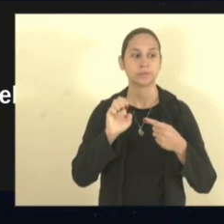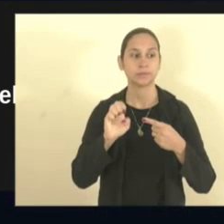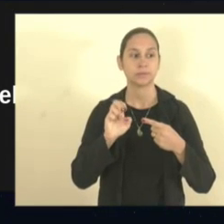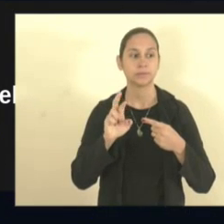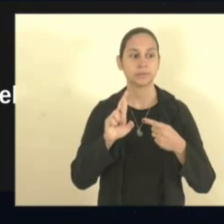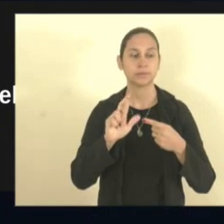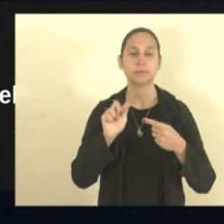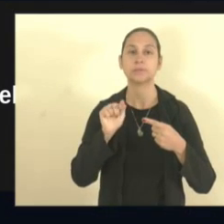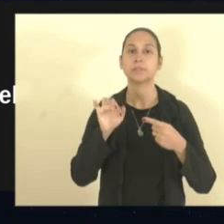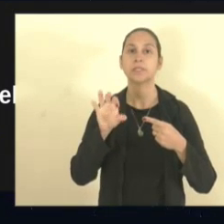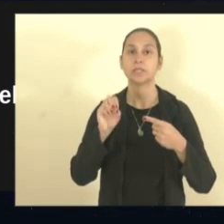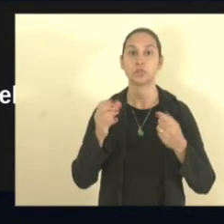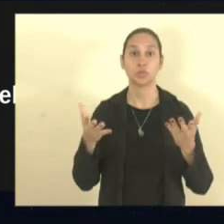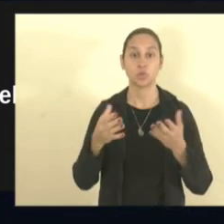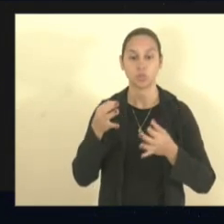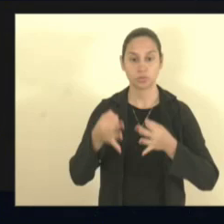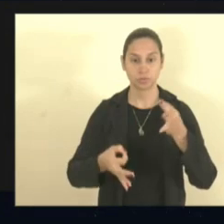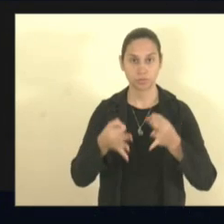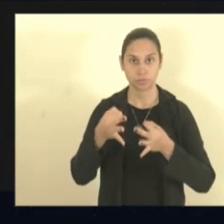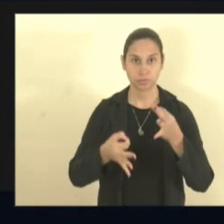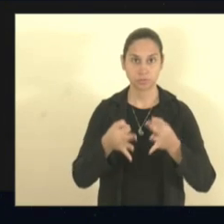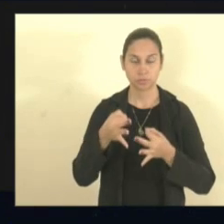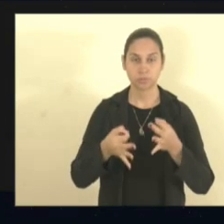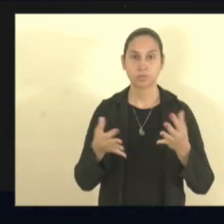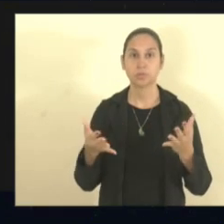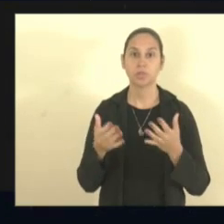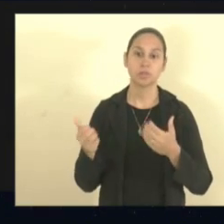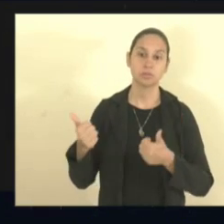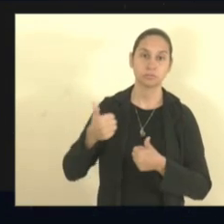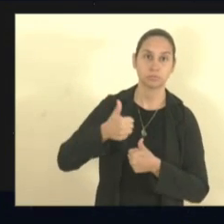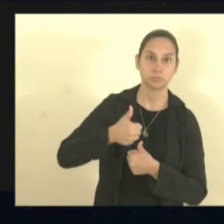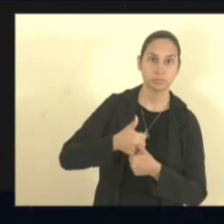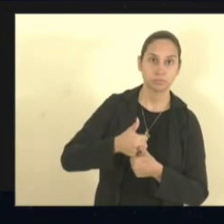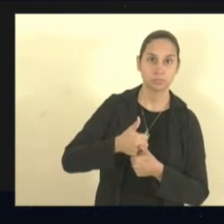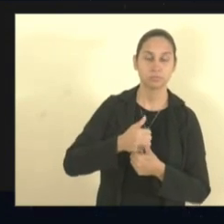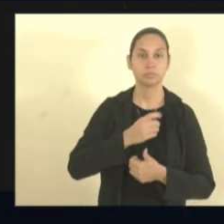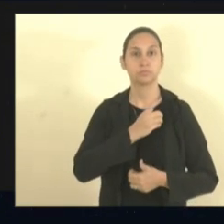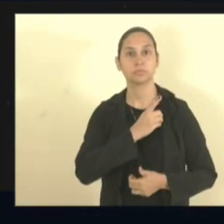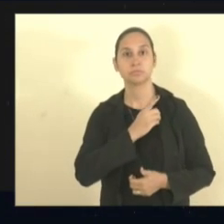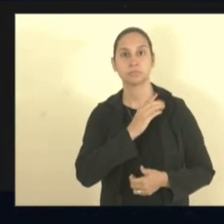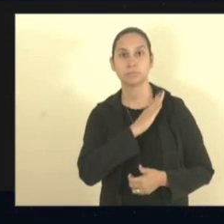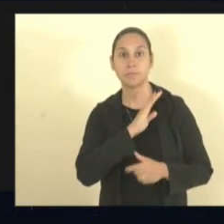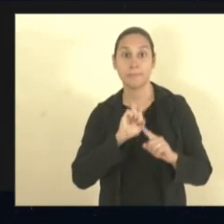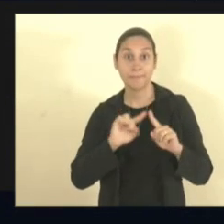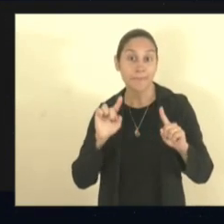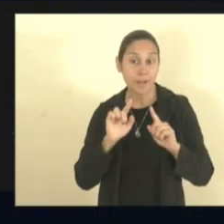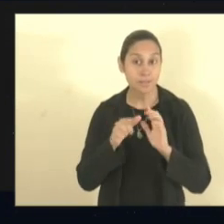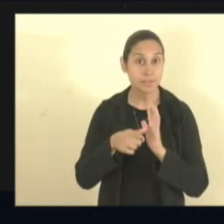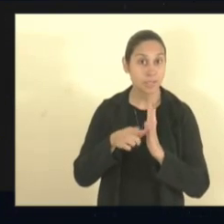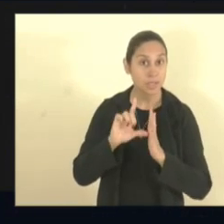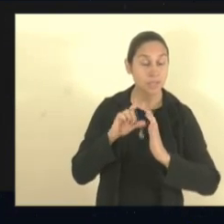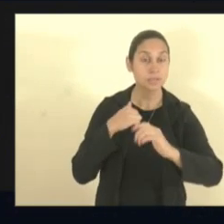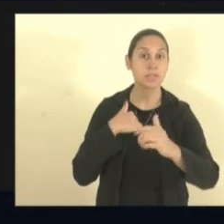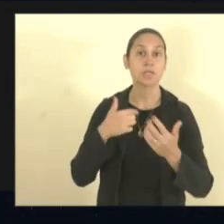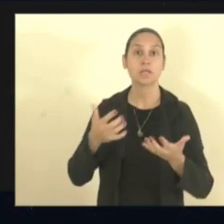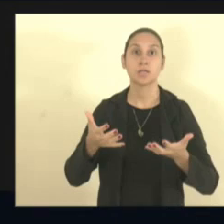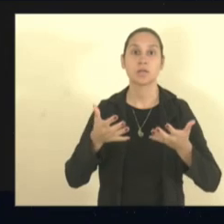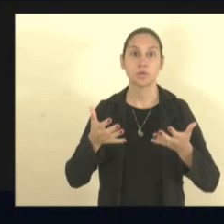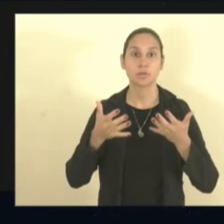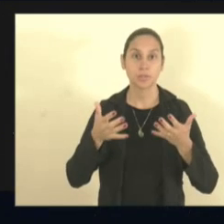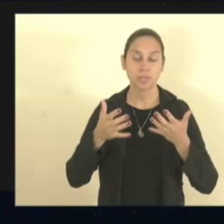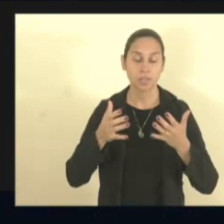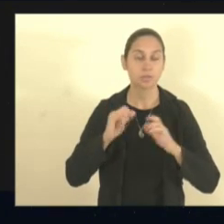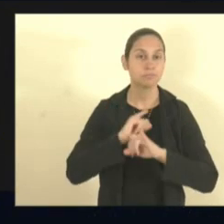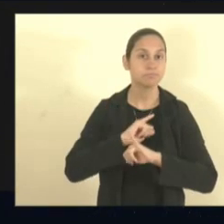para justificação de voto, os deputados inscritos, eu passo a presidência para o deputado Danilo Baez. Antes, porém, eu quero